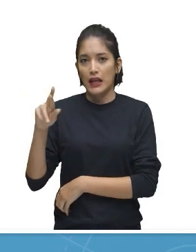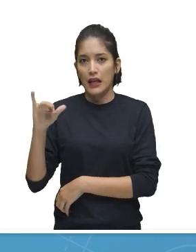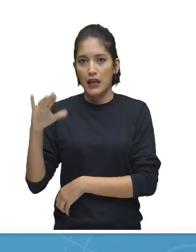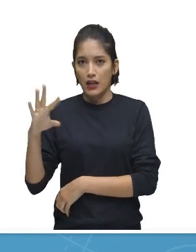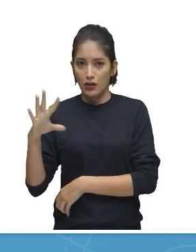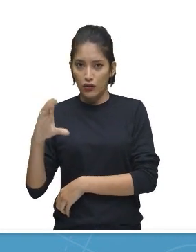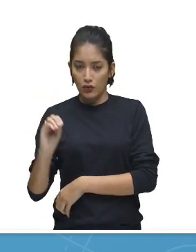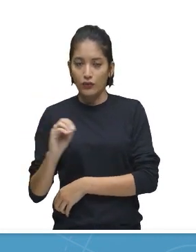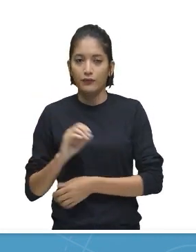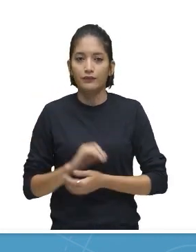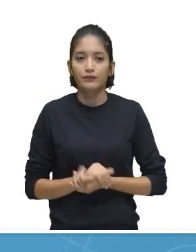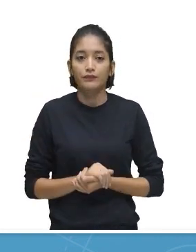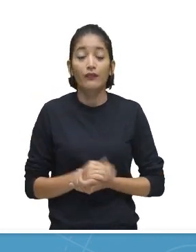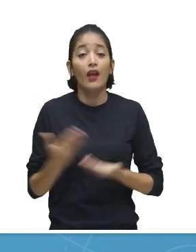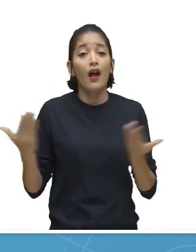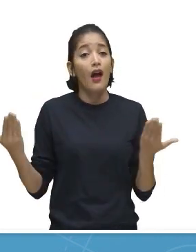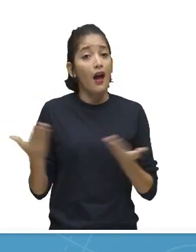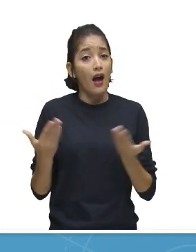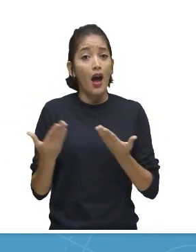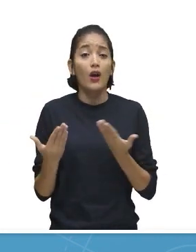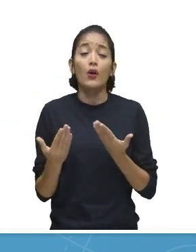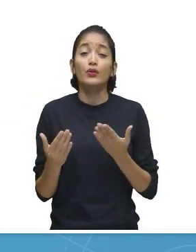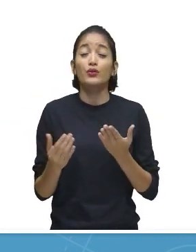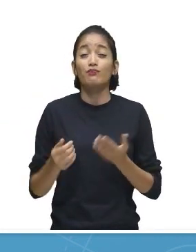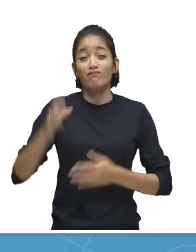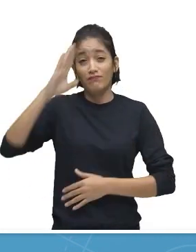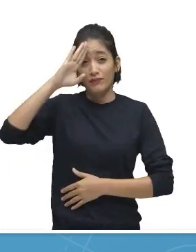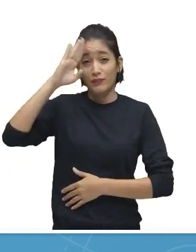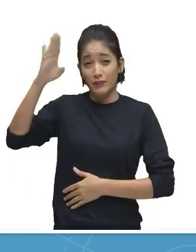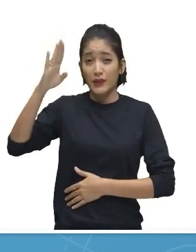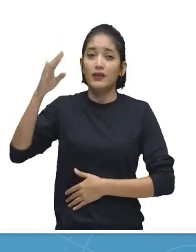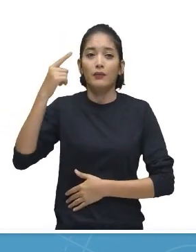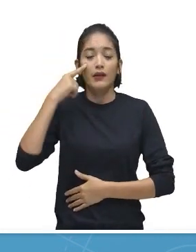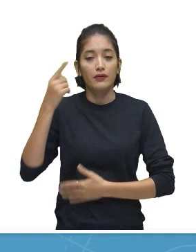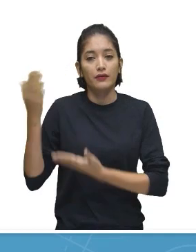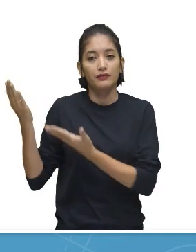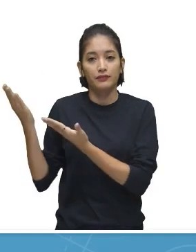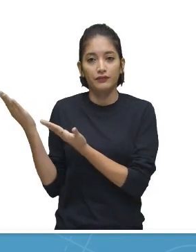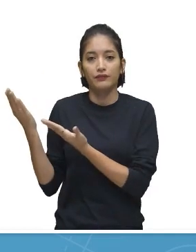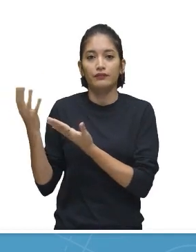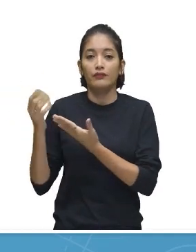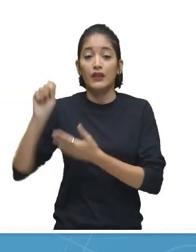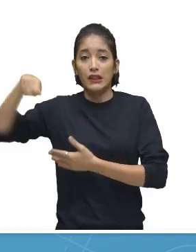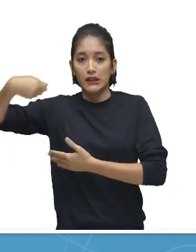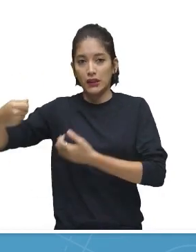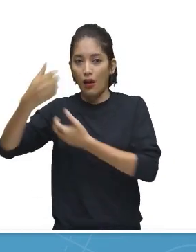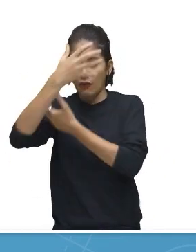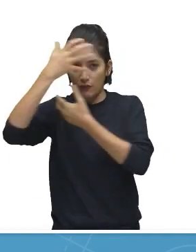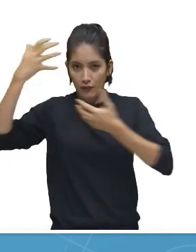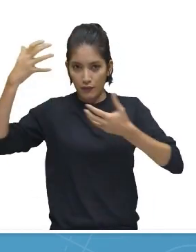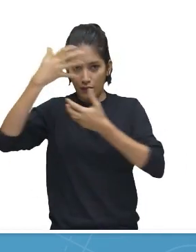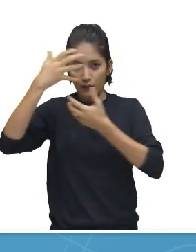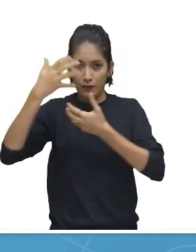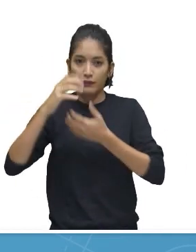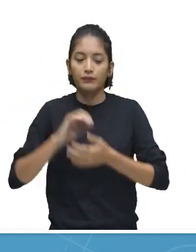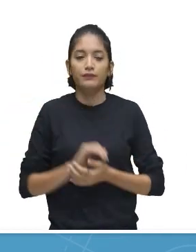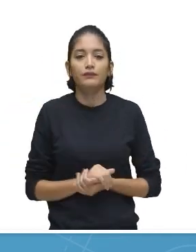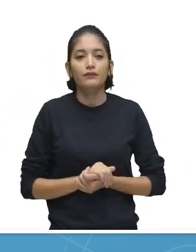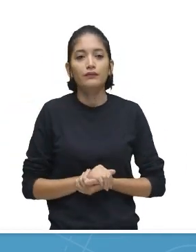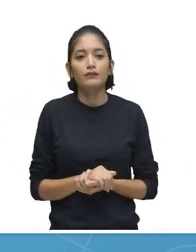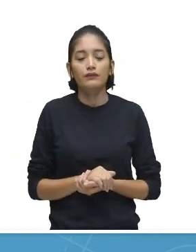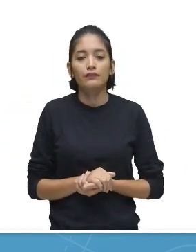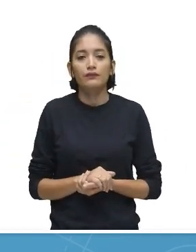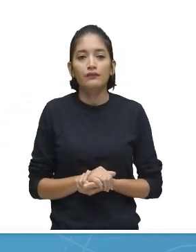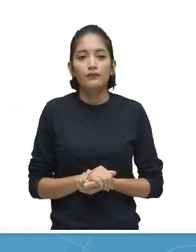agora os cubistas. Aqui, os principais cubistas foi Pablo Picasso, que nasceu em 1801 e faleceu em